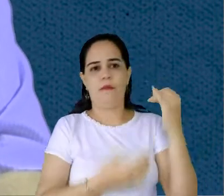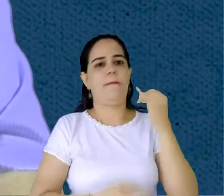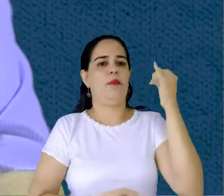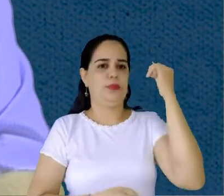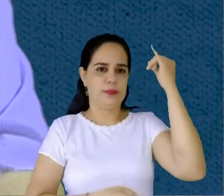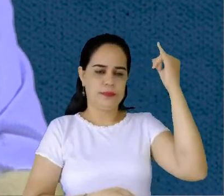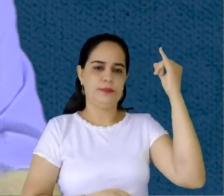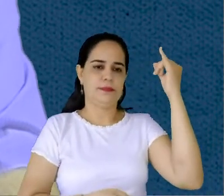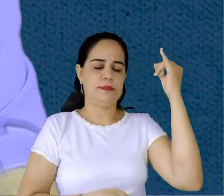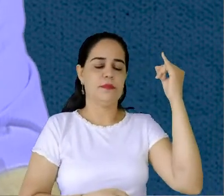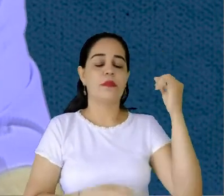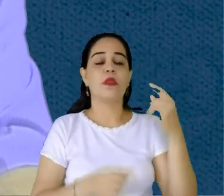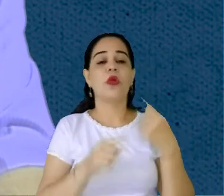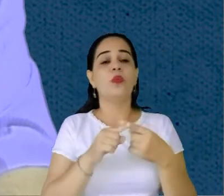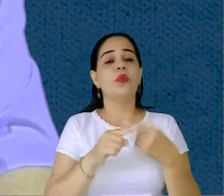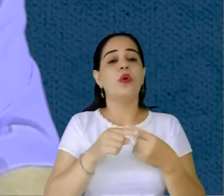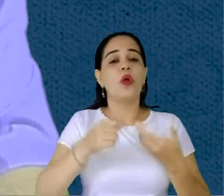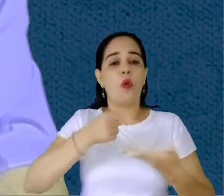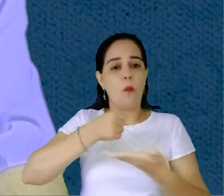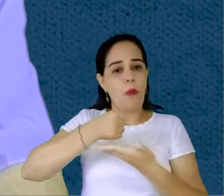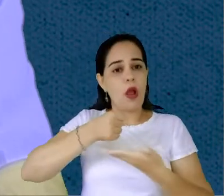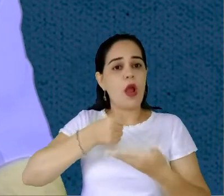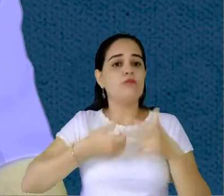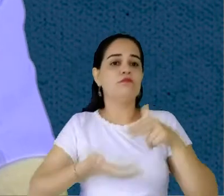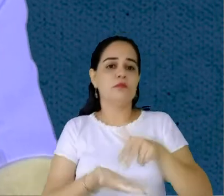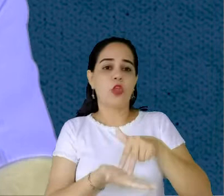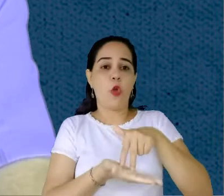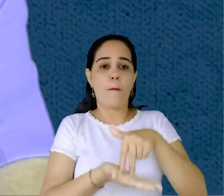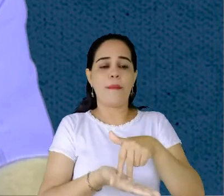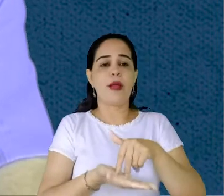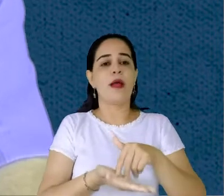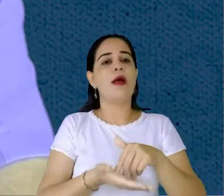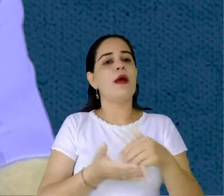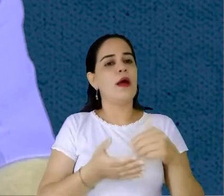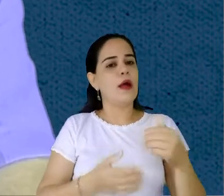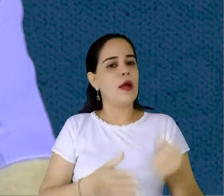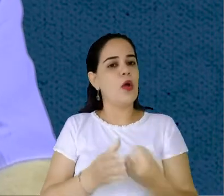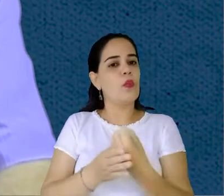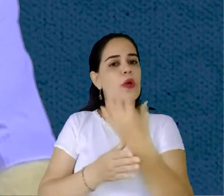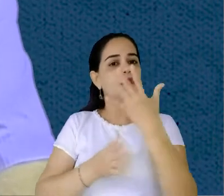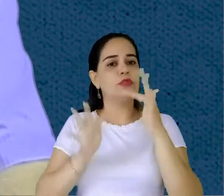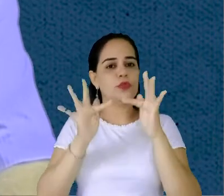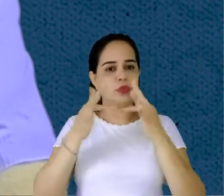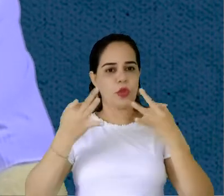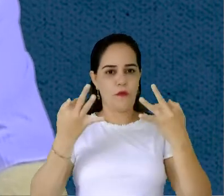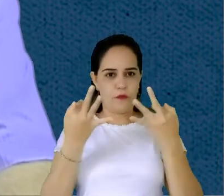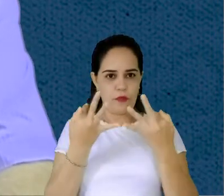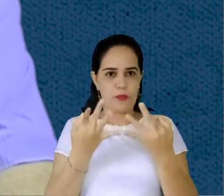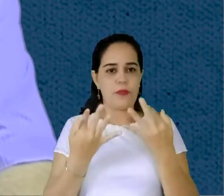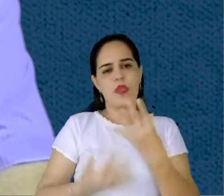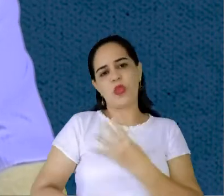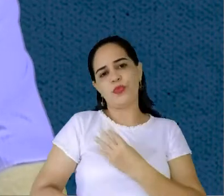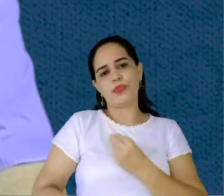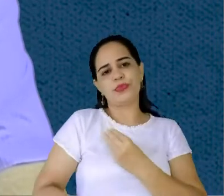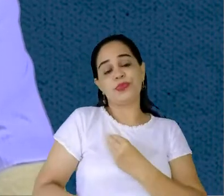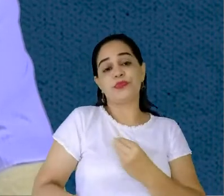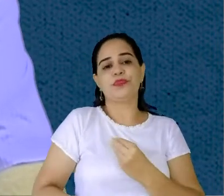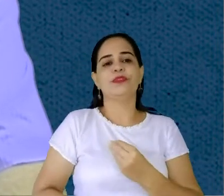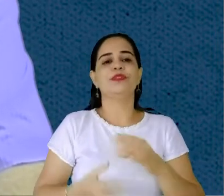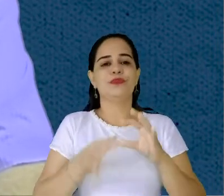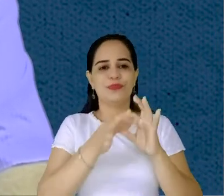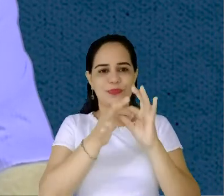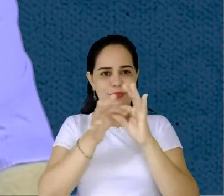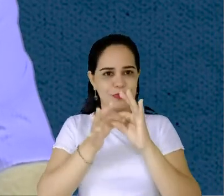valor, porque esse casamento, esse compromisso vai fundamentar a futura família que possa vir